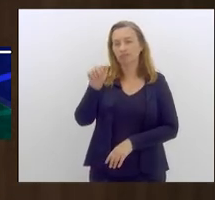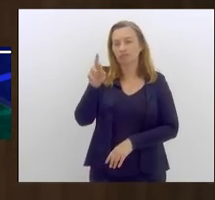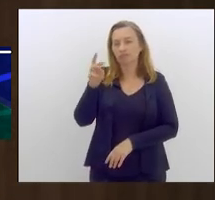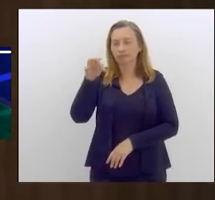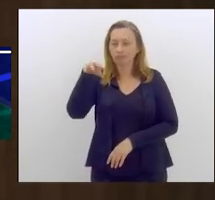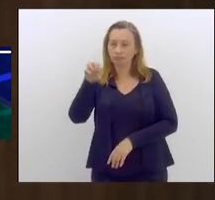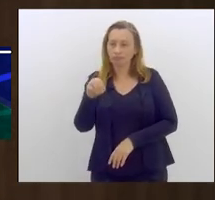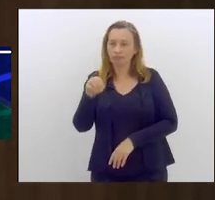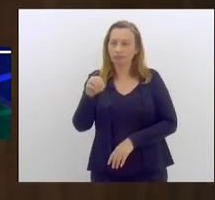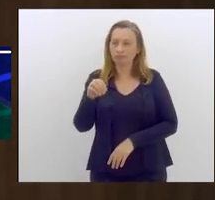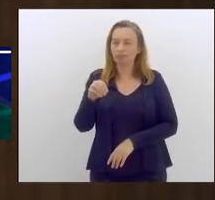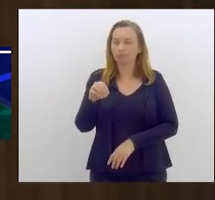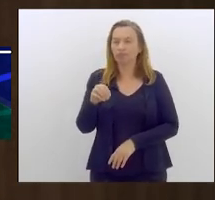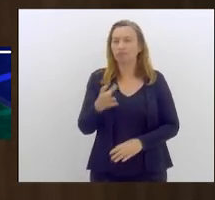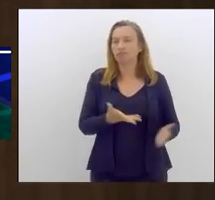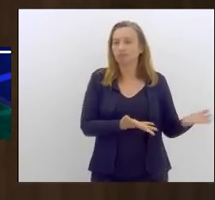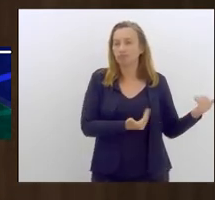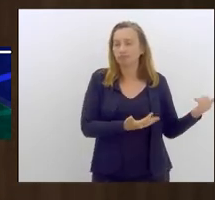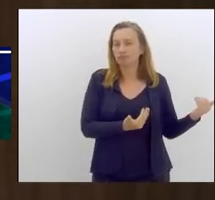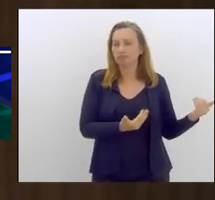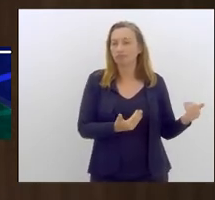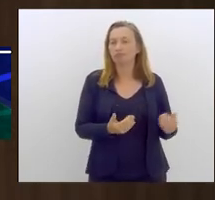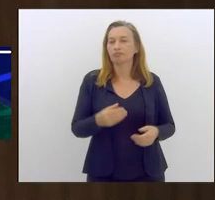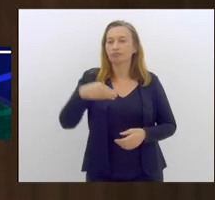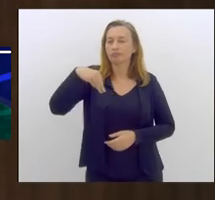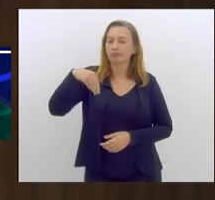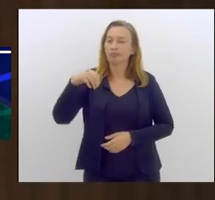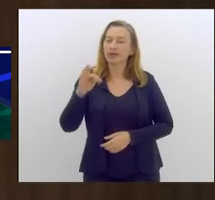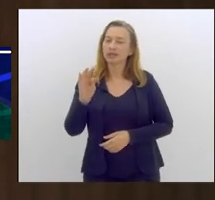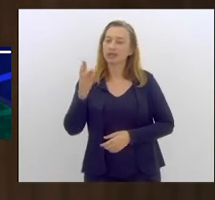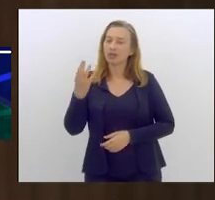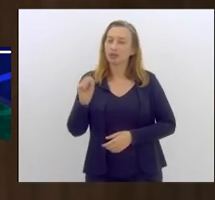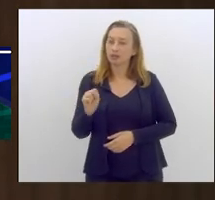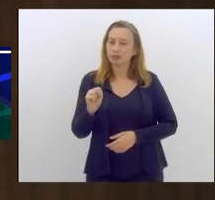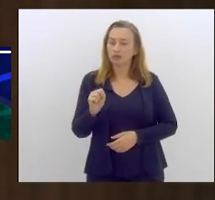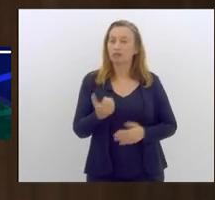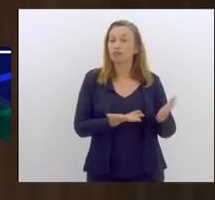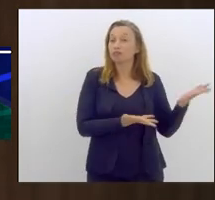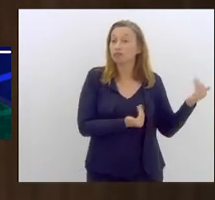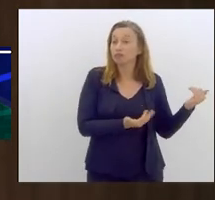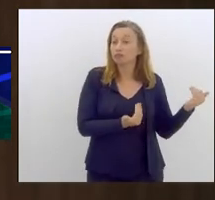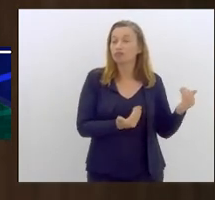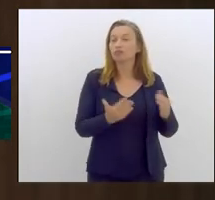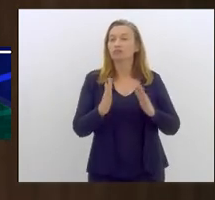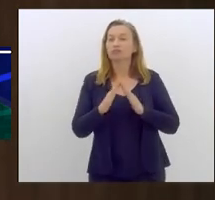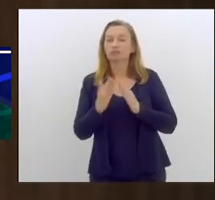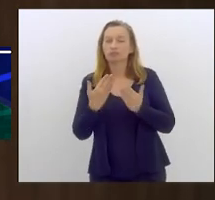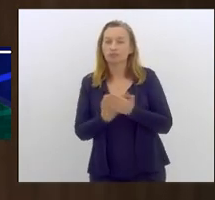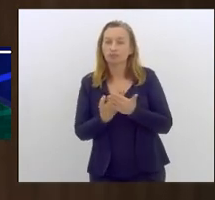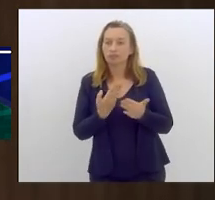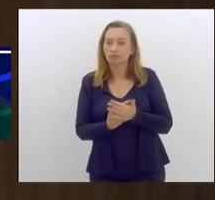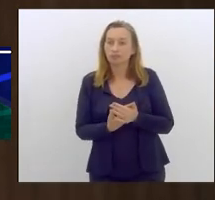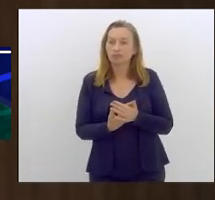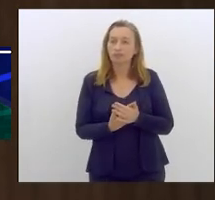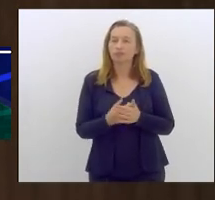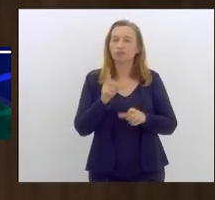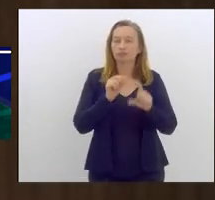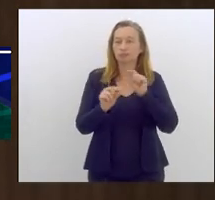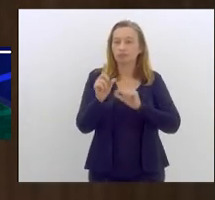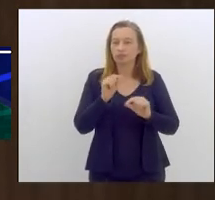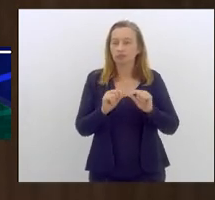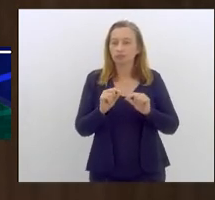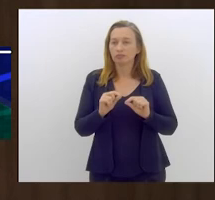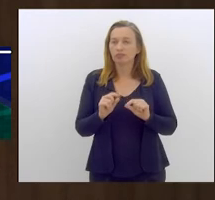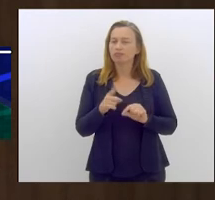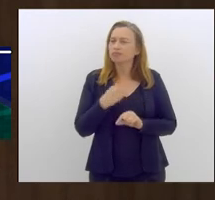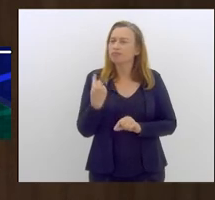o estudante Matheus Souza, e que versa sobre a participação dos jovens na escola, na tomada de decisão. O